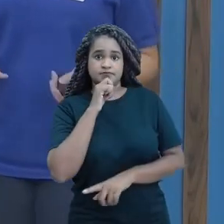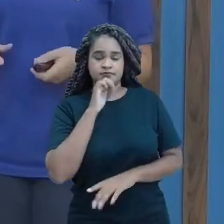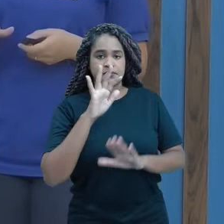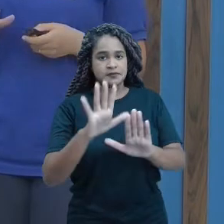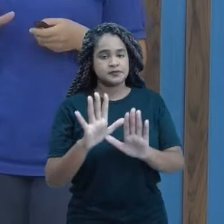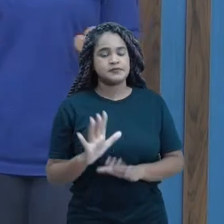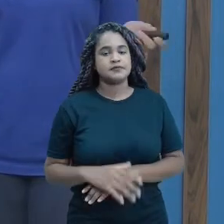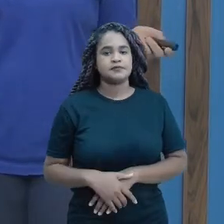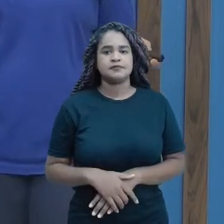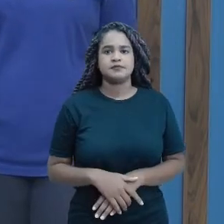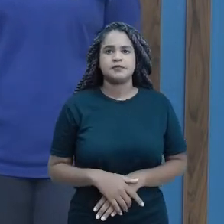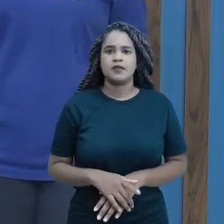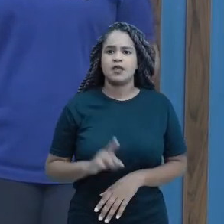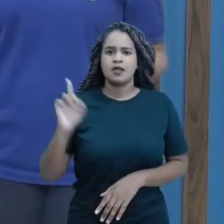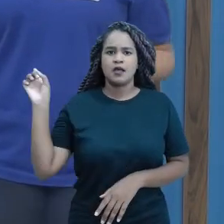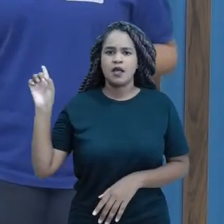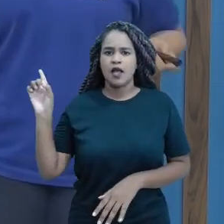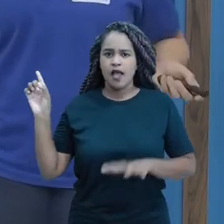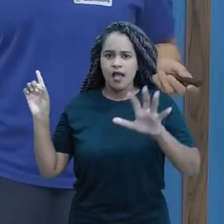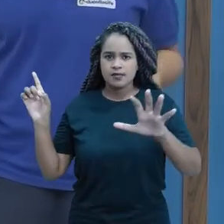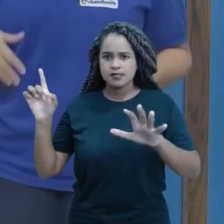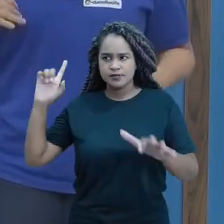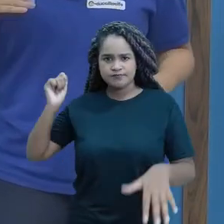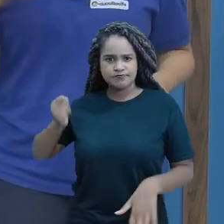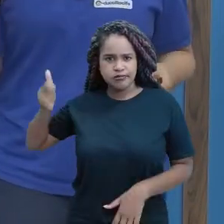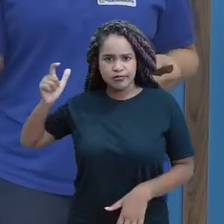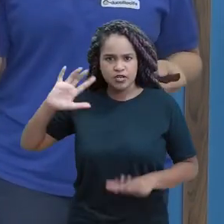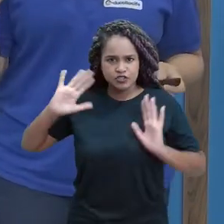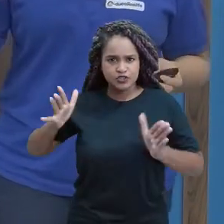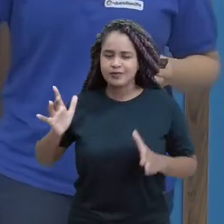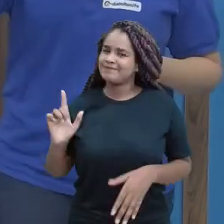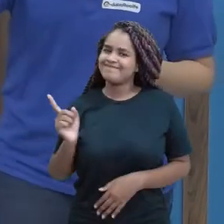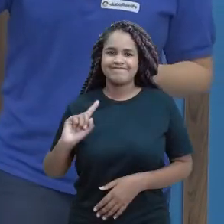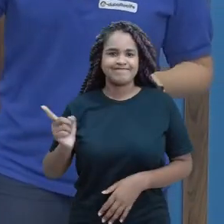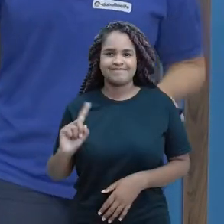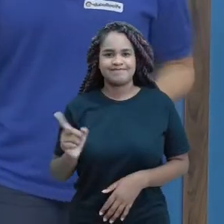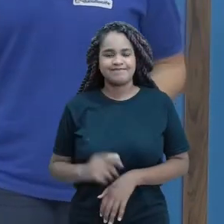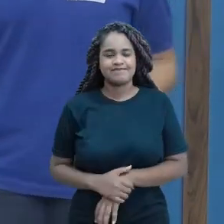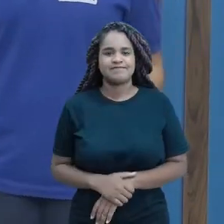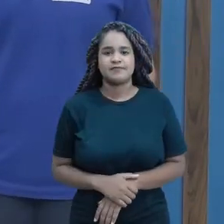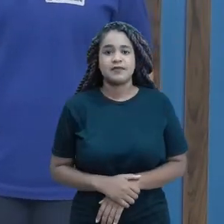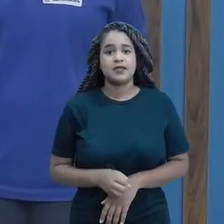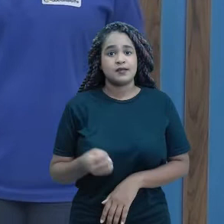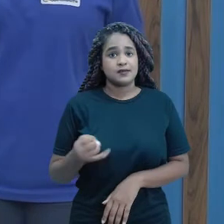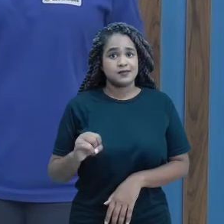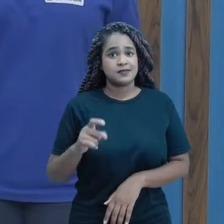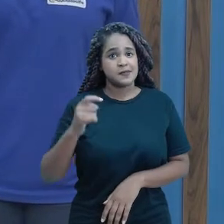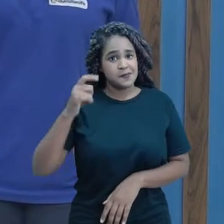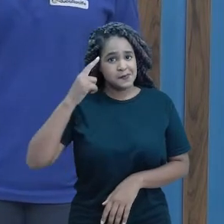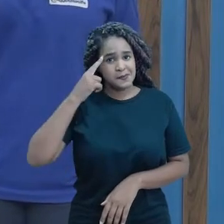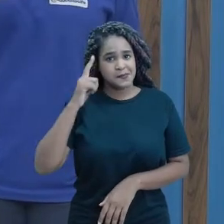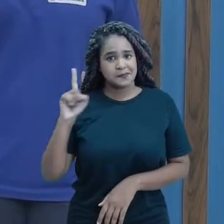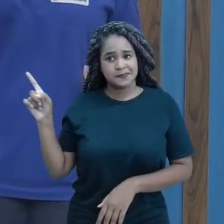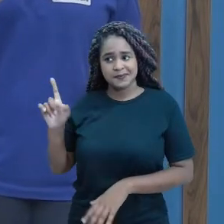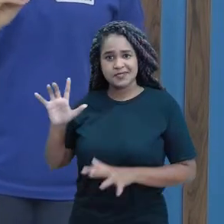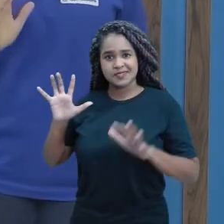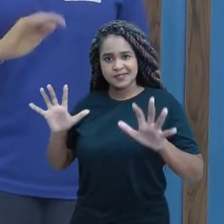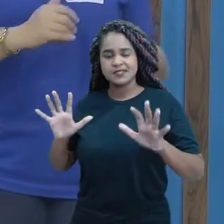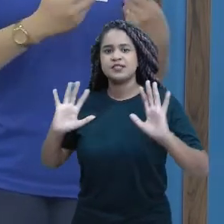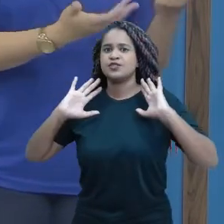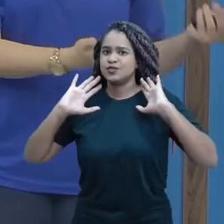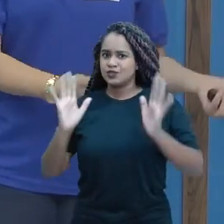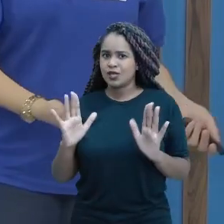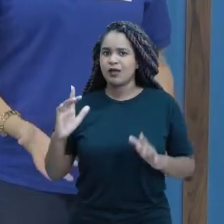mas a gente não pensa nesse primeiro momento. Ou se pensa, você já está aí desmistificando da sua cabeça a posição